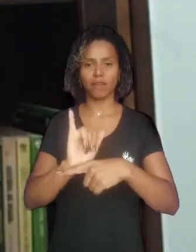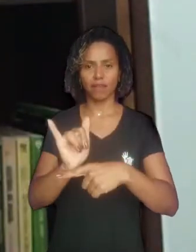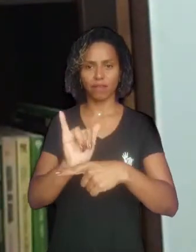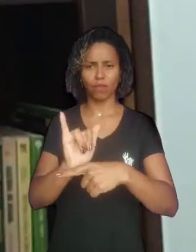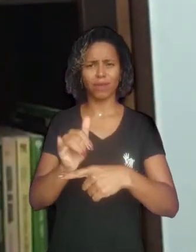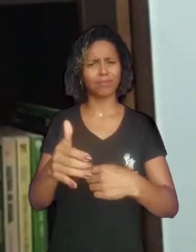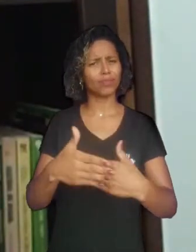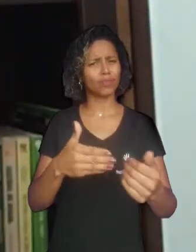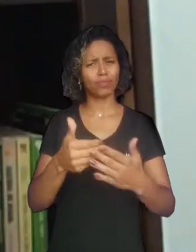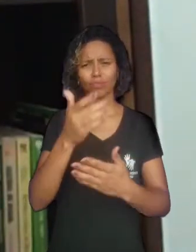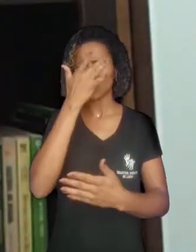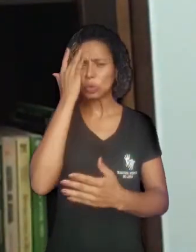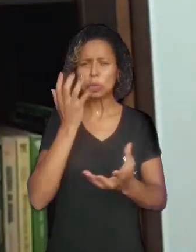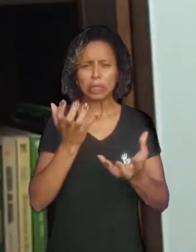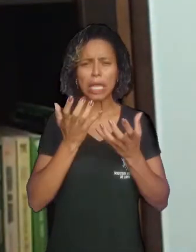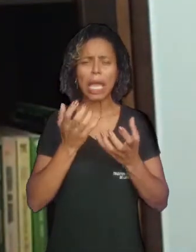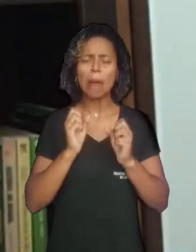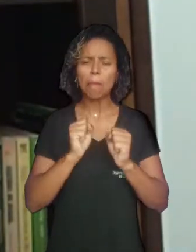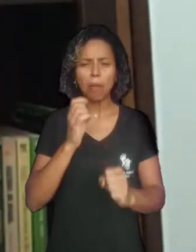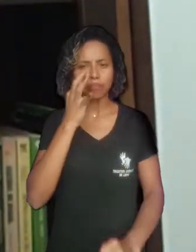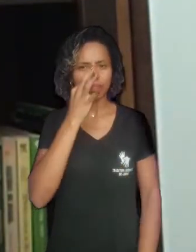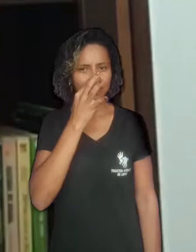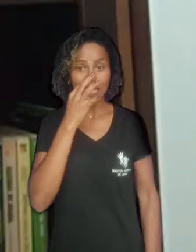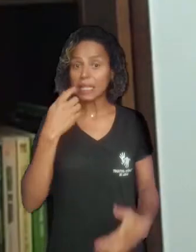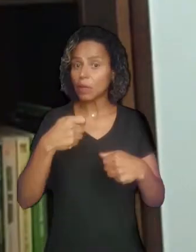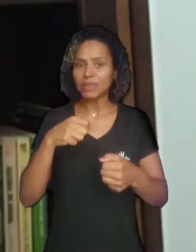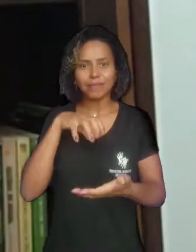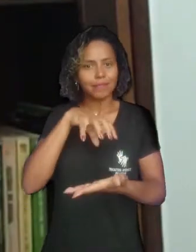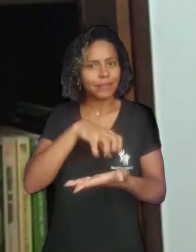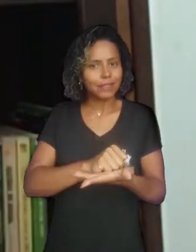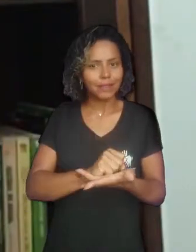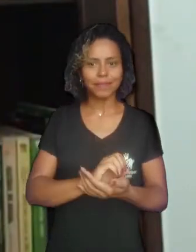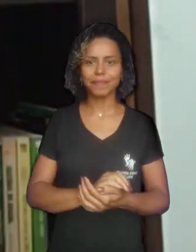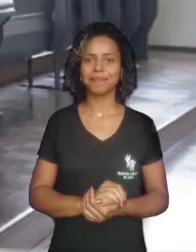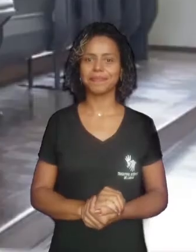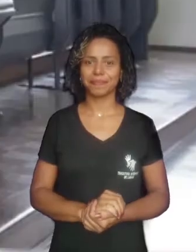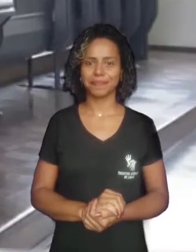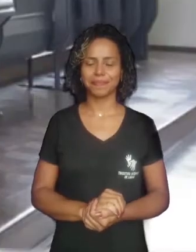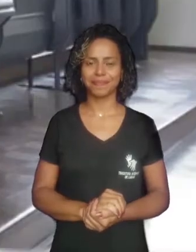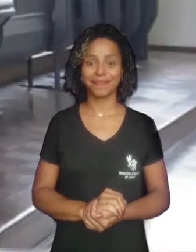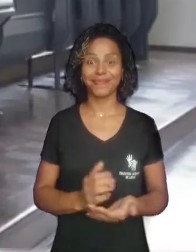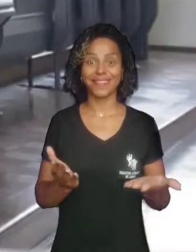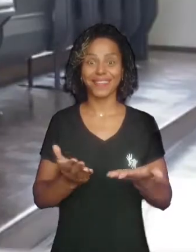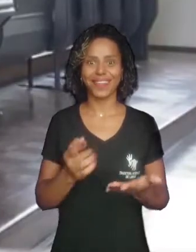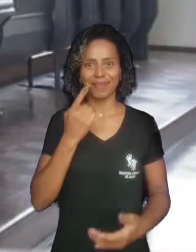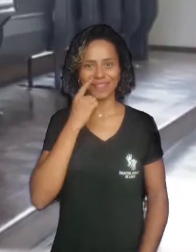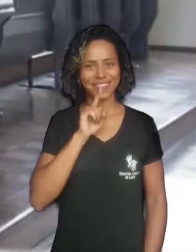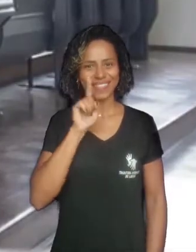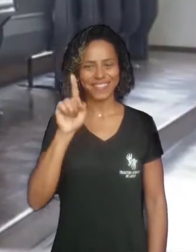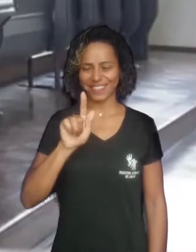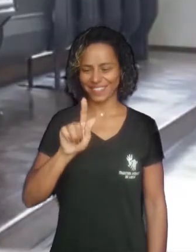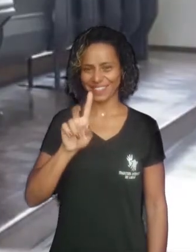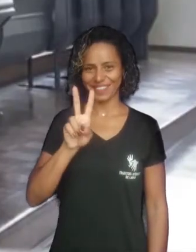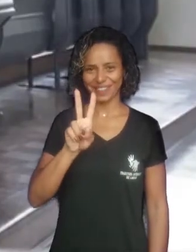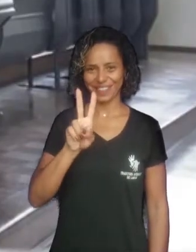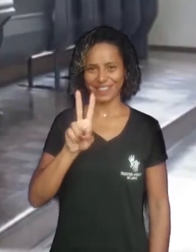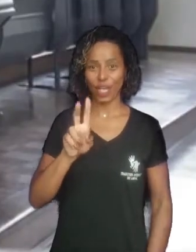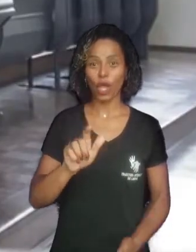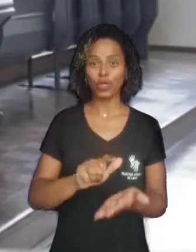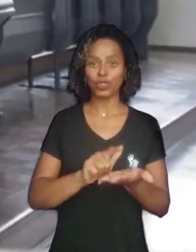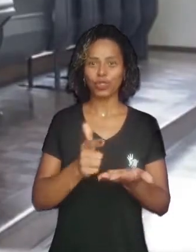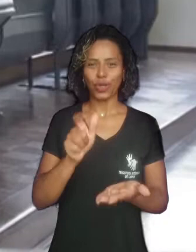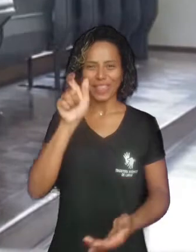e poderá ser acompanhada por qualquer pessoa sem a necessidade de inscrição prévia vamos até Governador Valadares